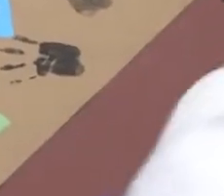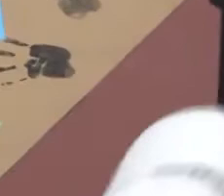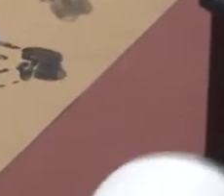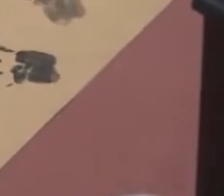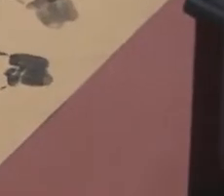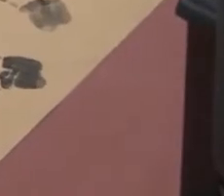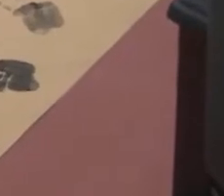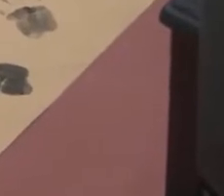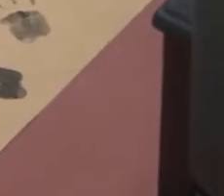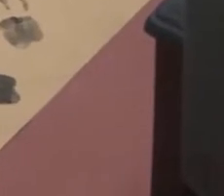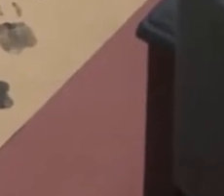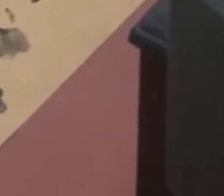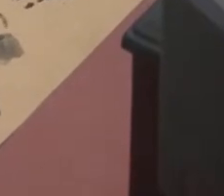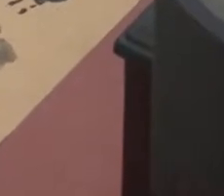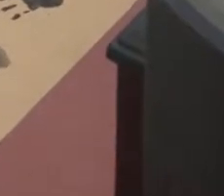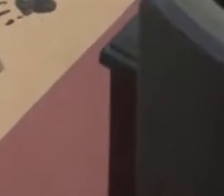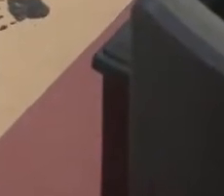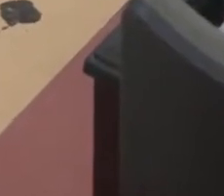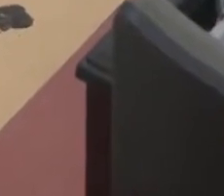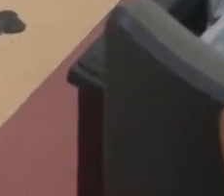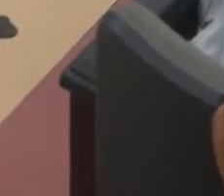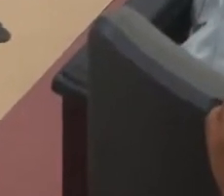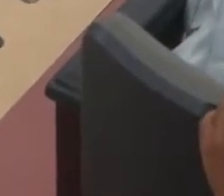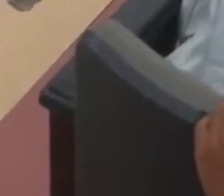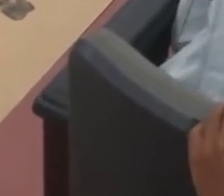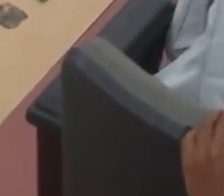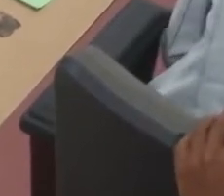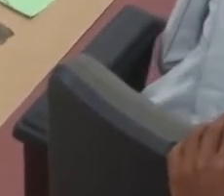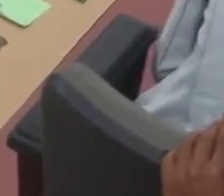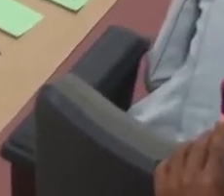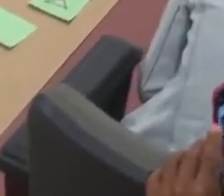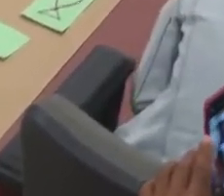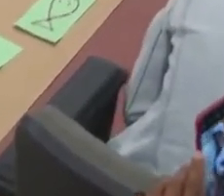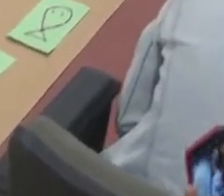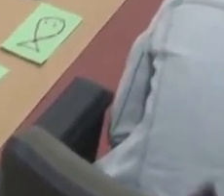E aí E aí G1